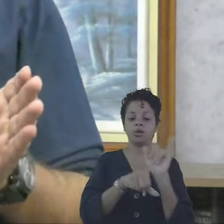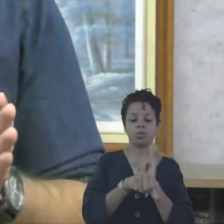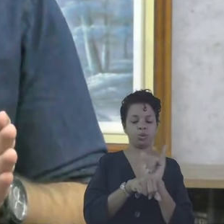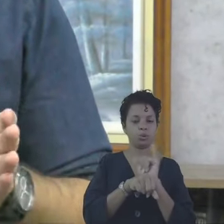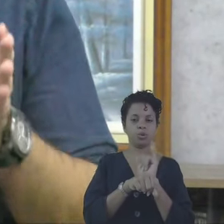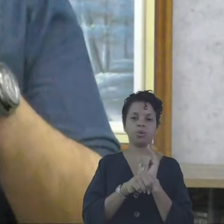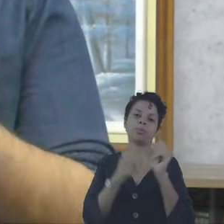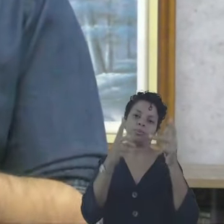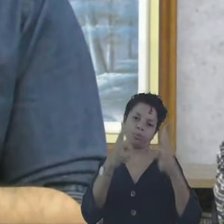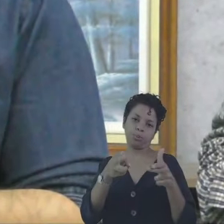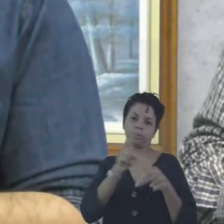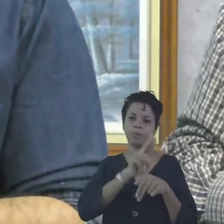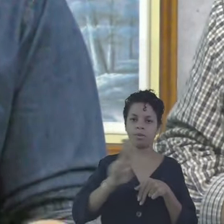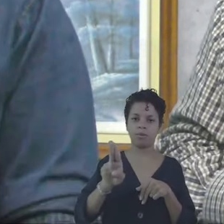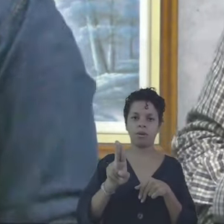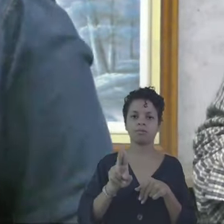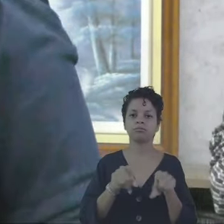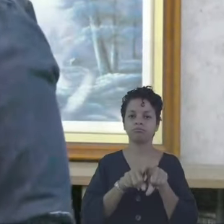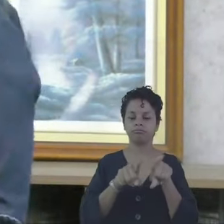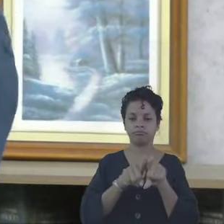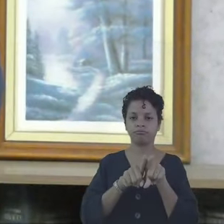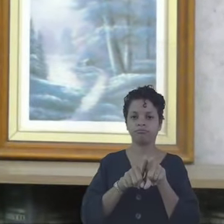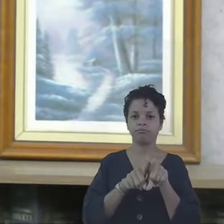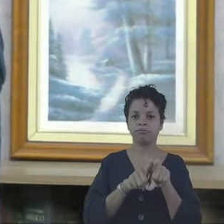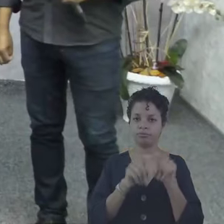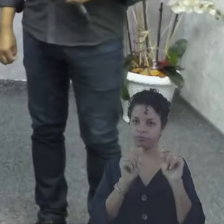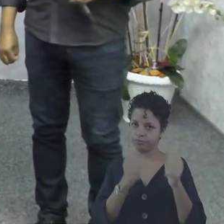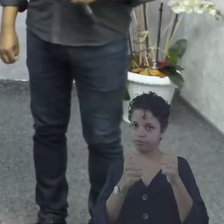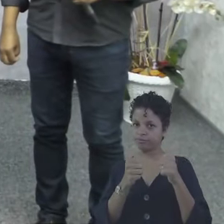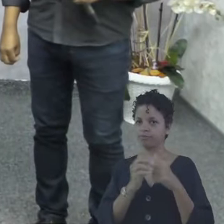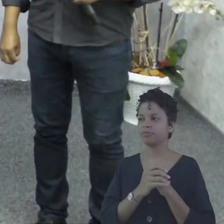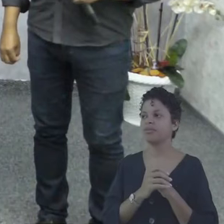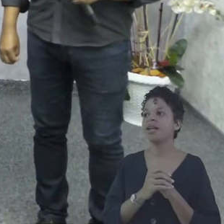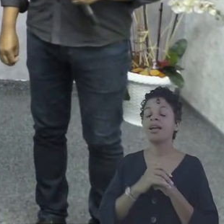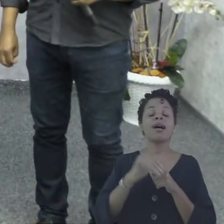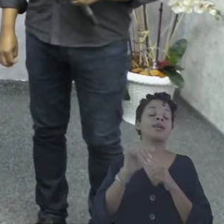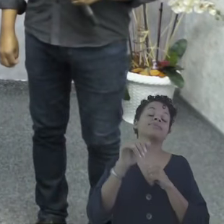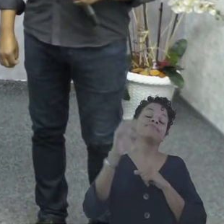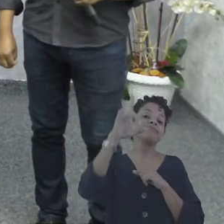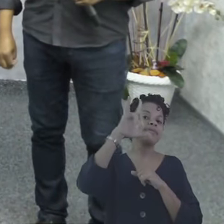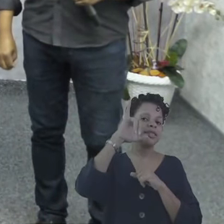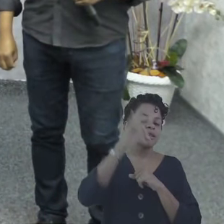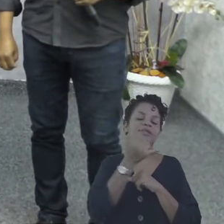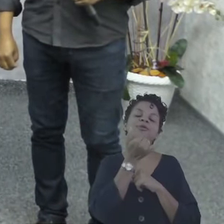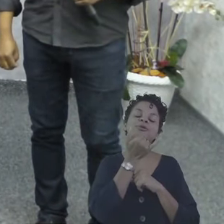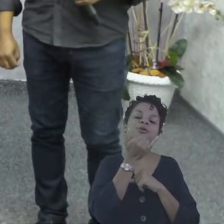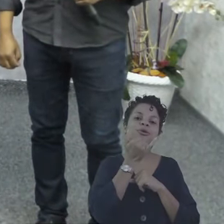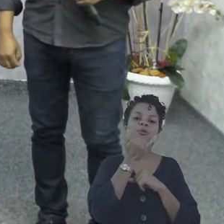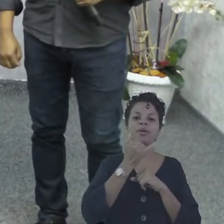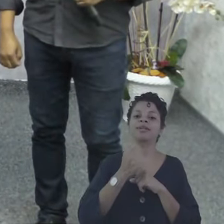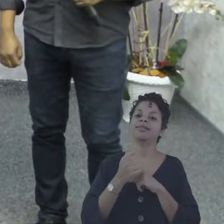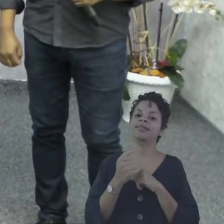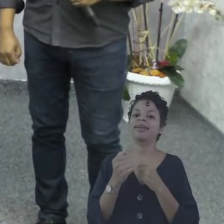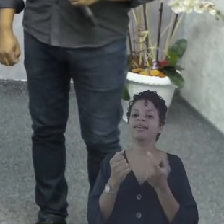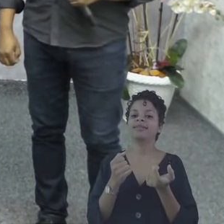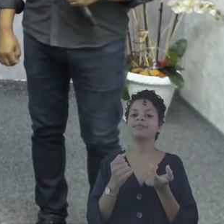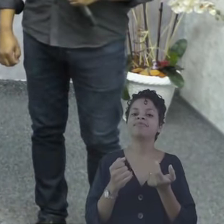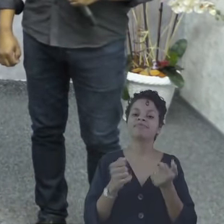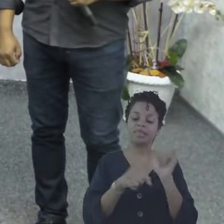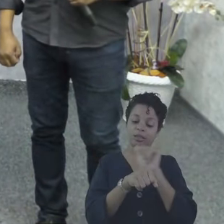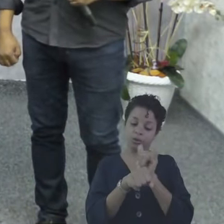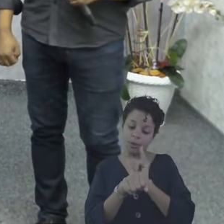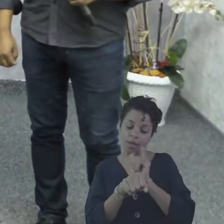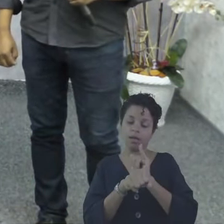Compasso 4 Oficial também, certo, Arnaldo? Quase isso. O Instagram é Compasso 4. Isso. O Facebook é Compasso 4